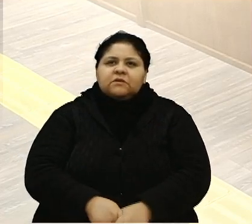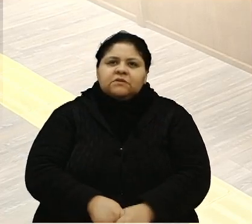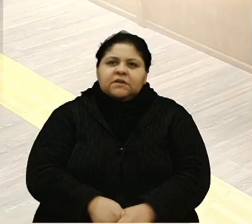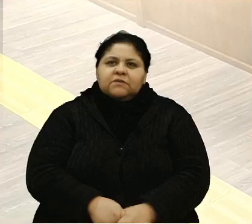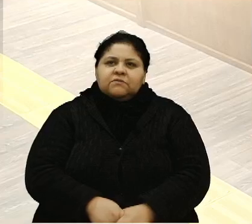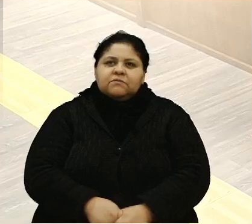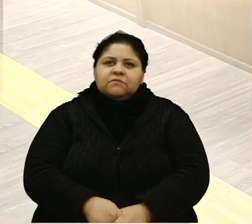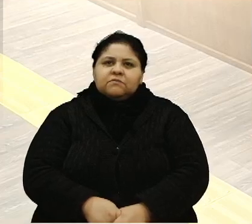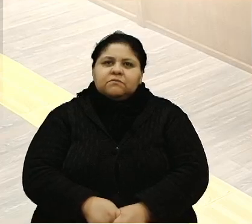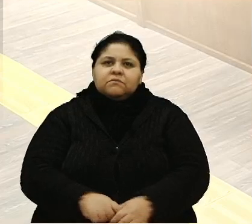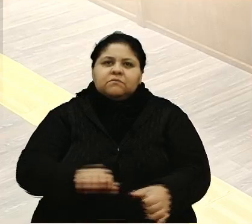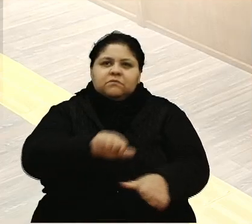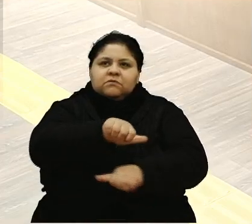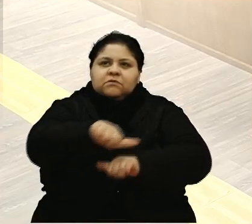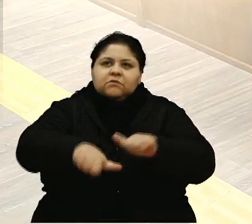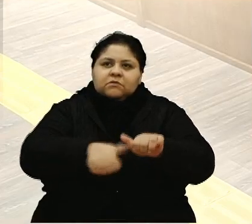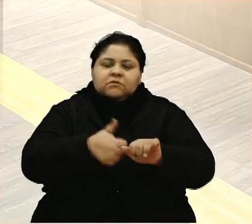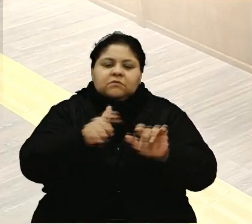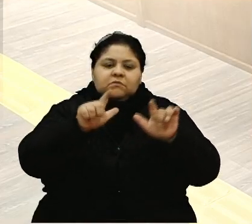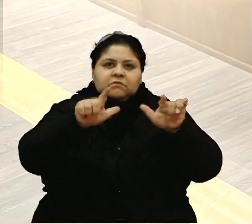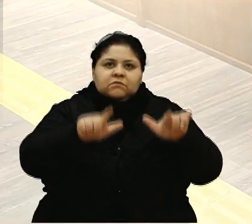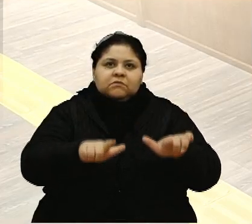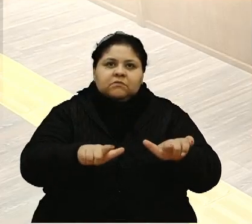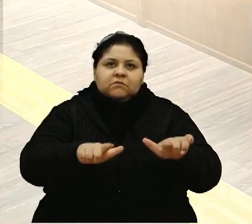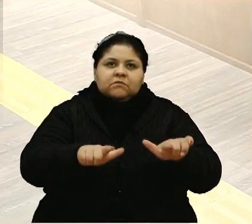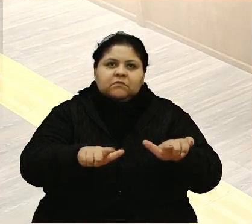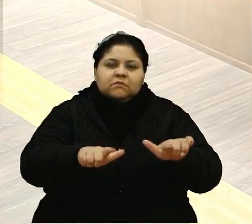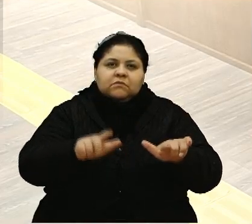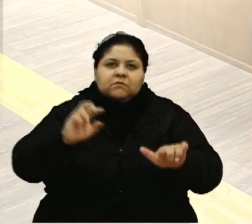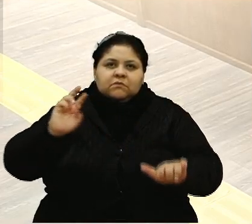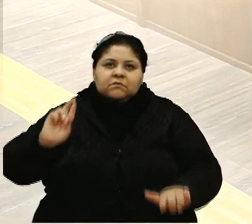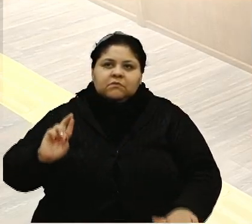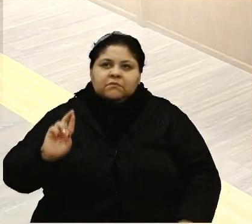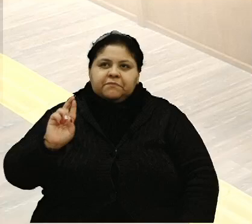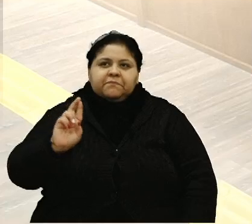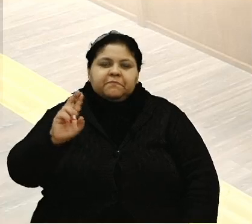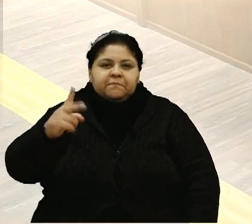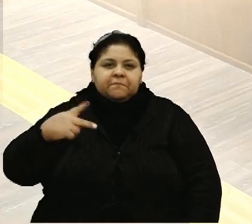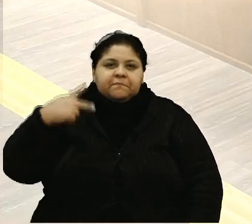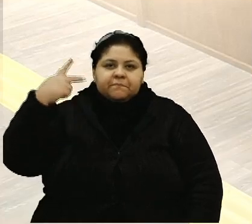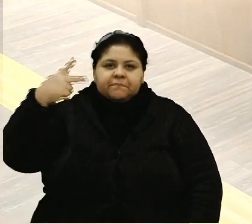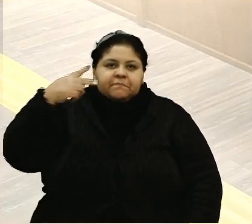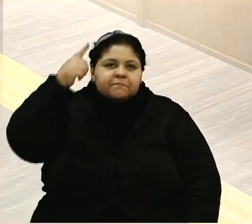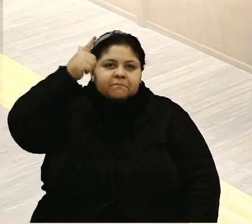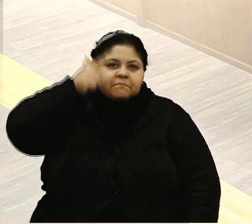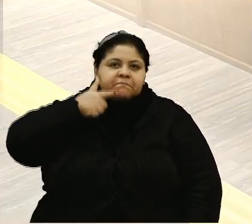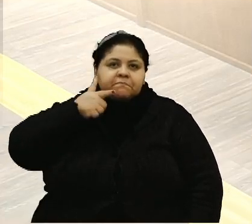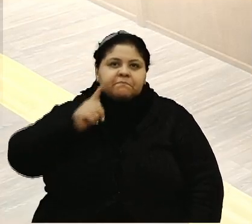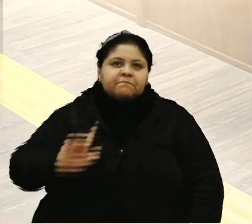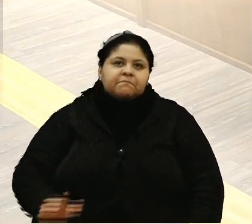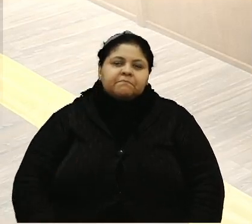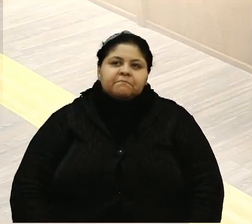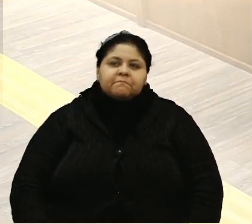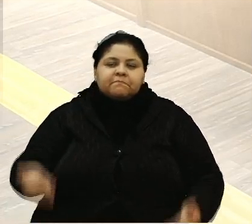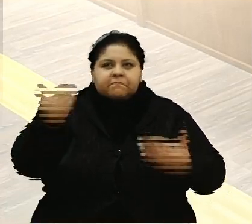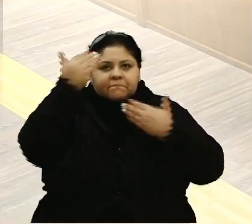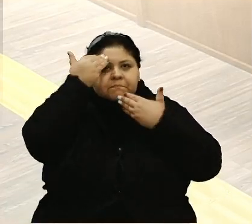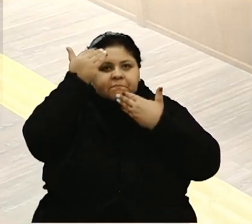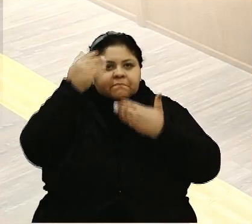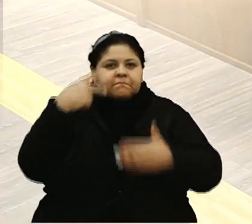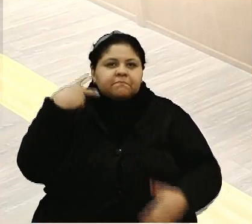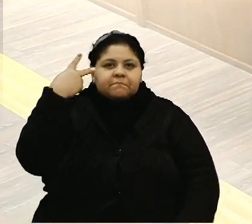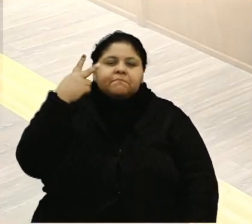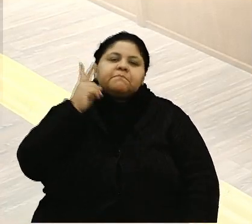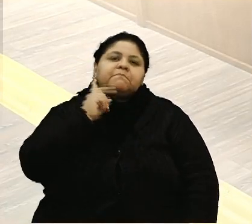Cedo meu espaço ao público do Planalto em nome do vereador Lucas. Obrigado, vereador